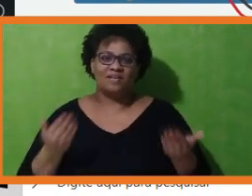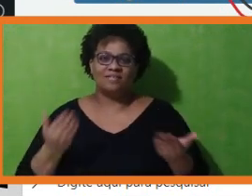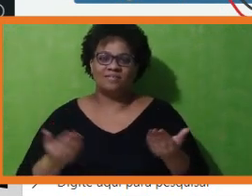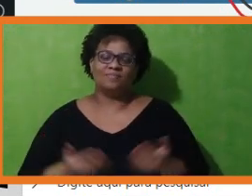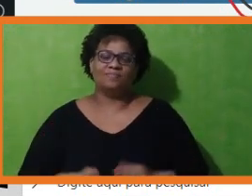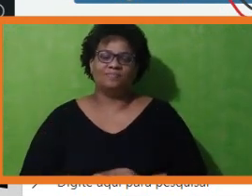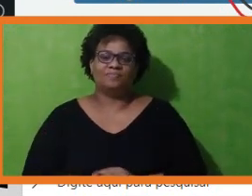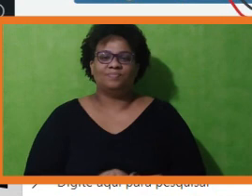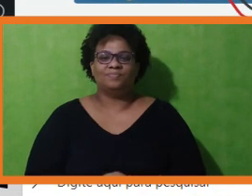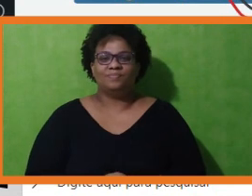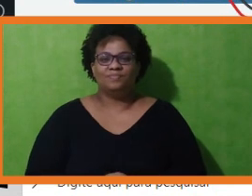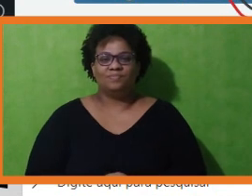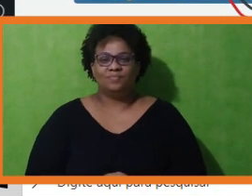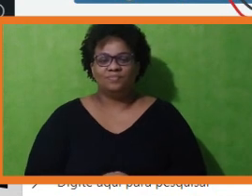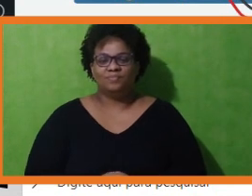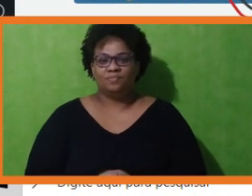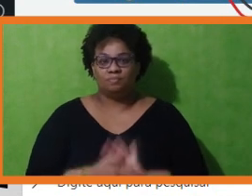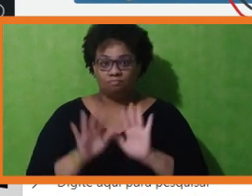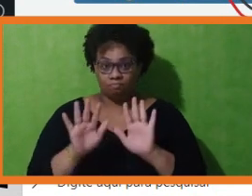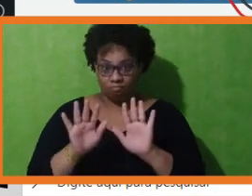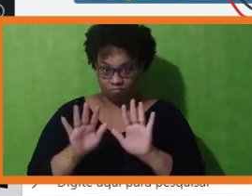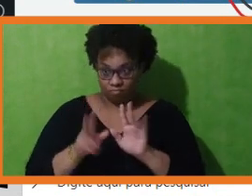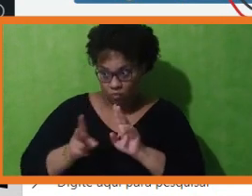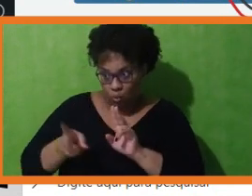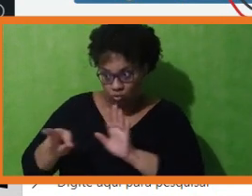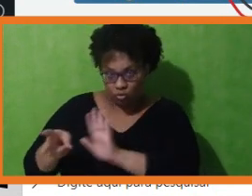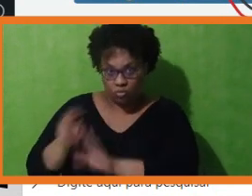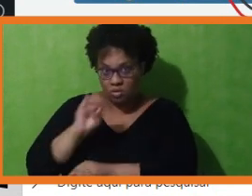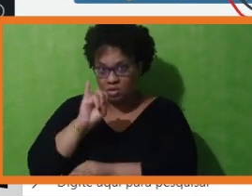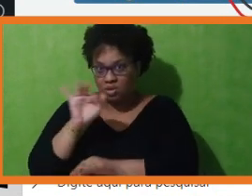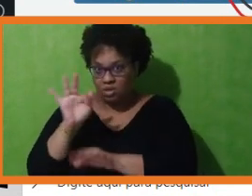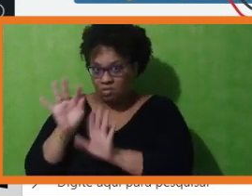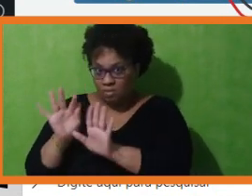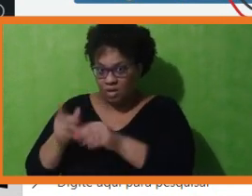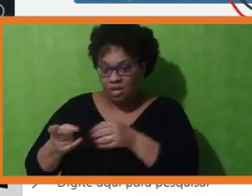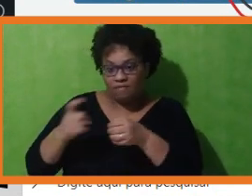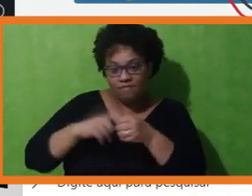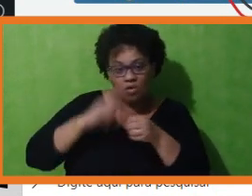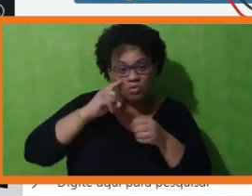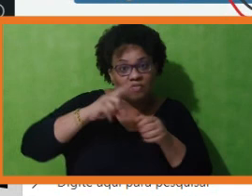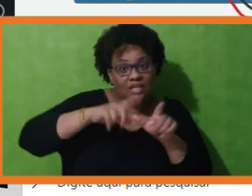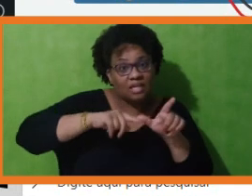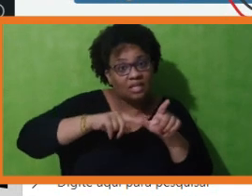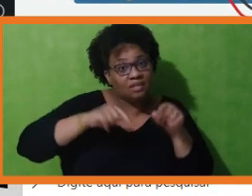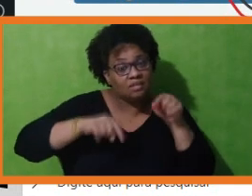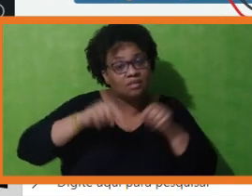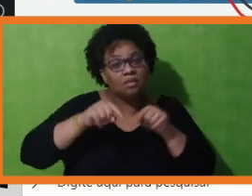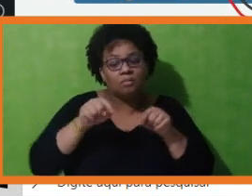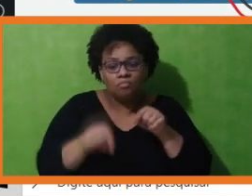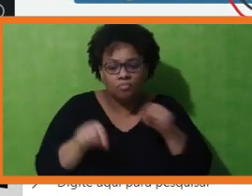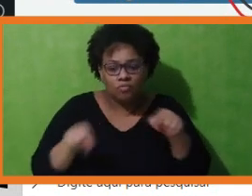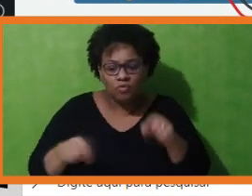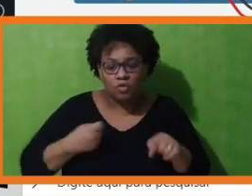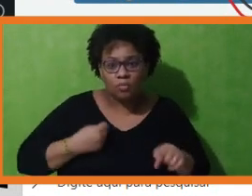coisas são, de fato, iguais. Certo? Antes de continuar aqui nesse if, vamos voltar aqui rapidinho para a declaração dessas variáveis